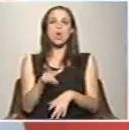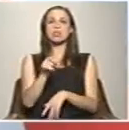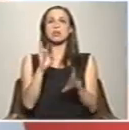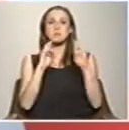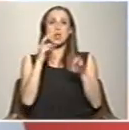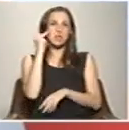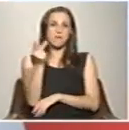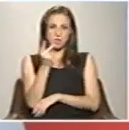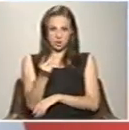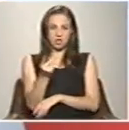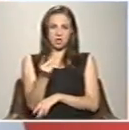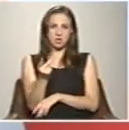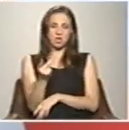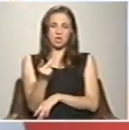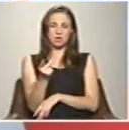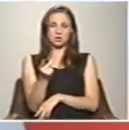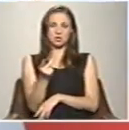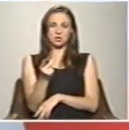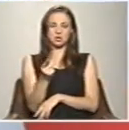vida